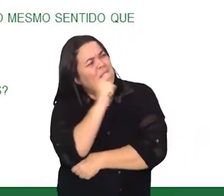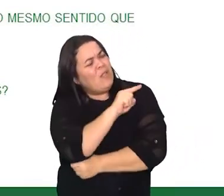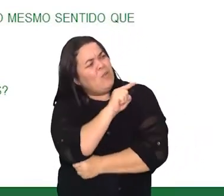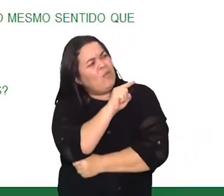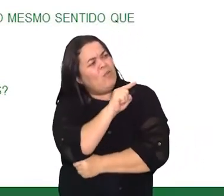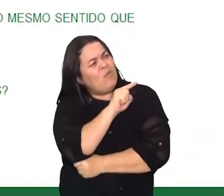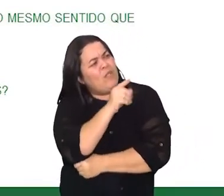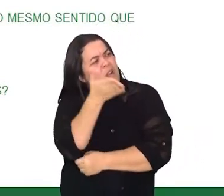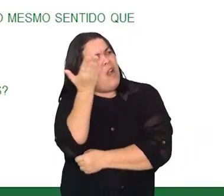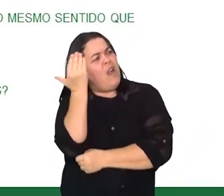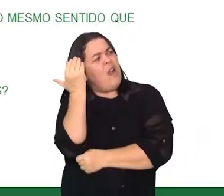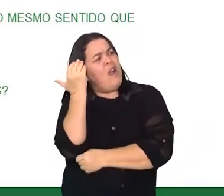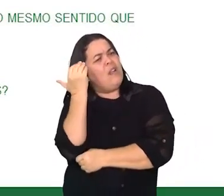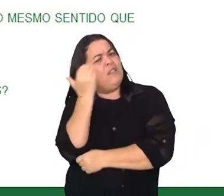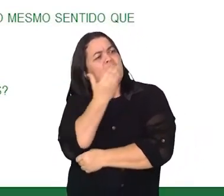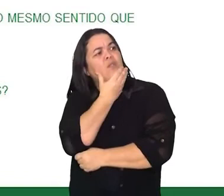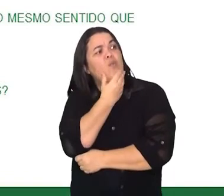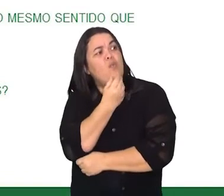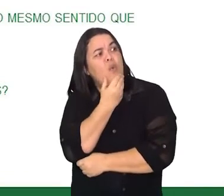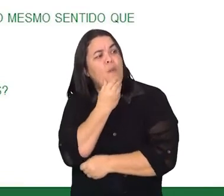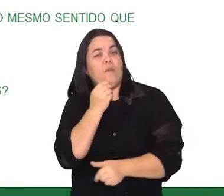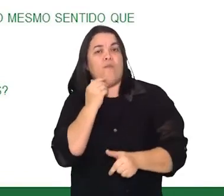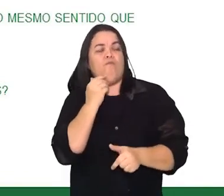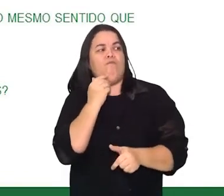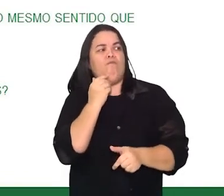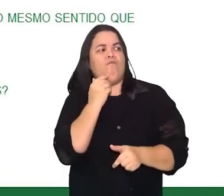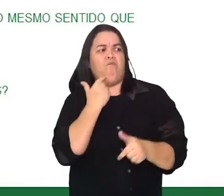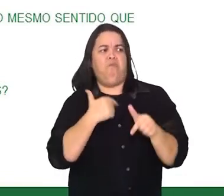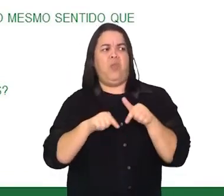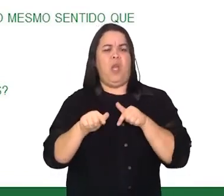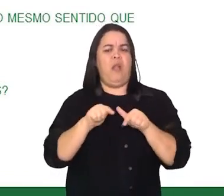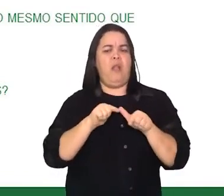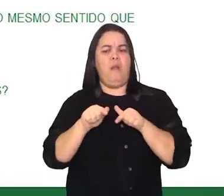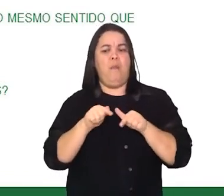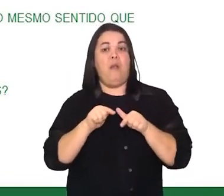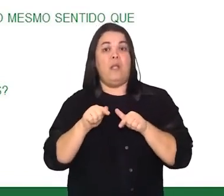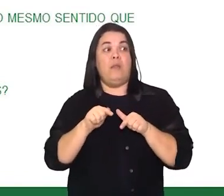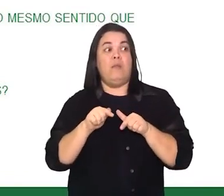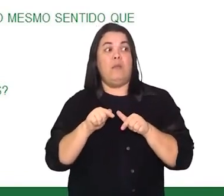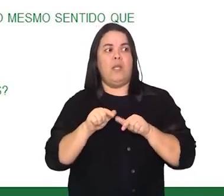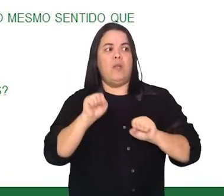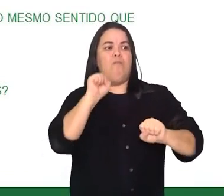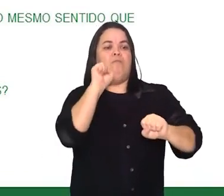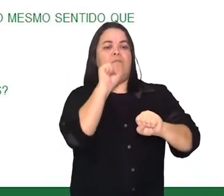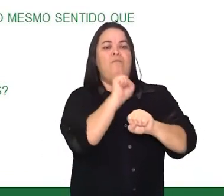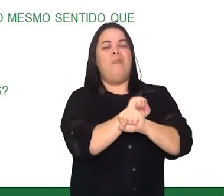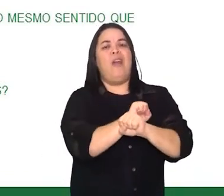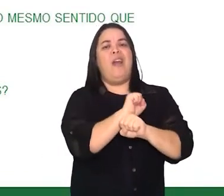estava em horário de trabalho e ele resolveu parar,